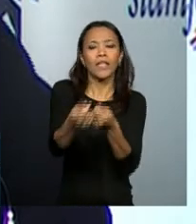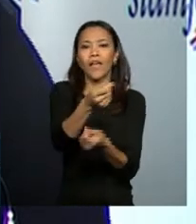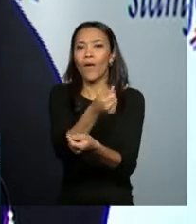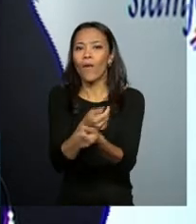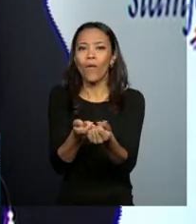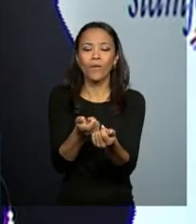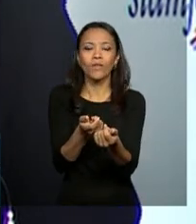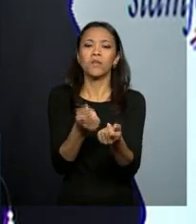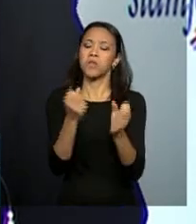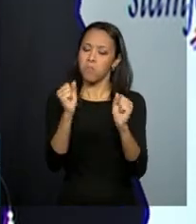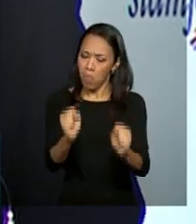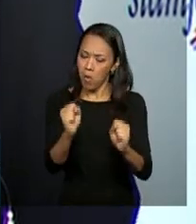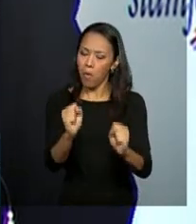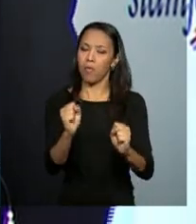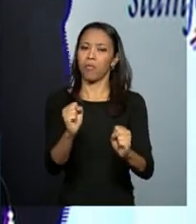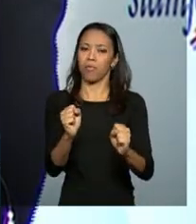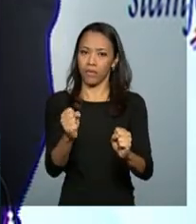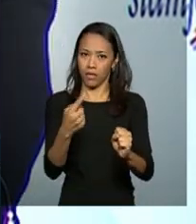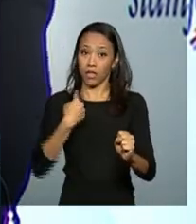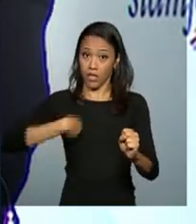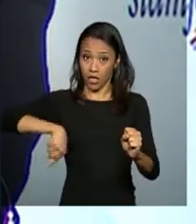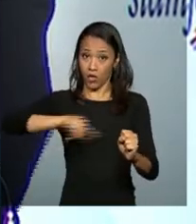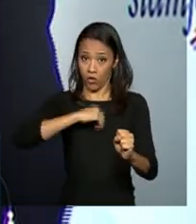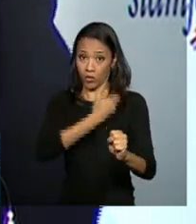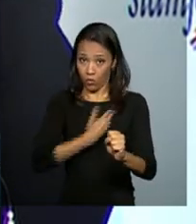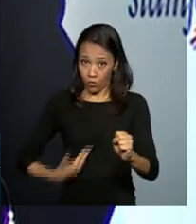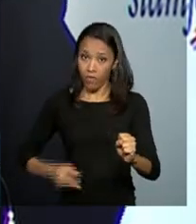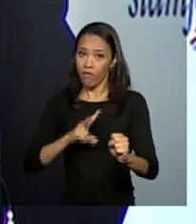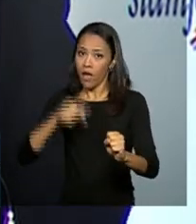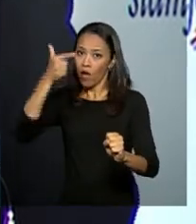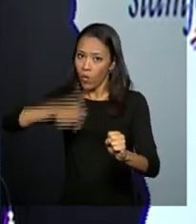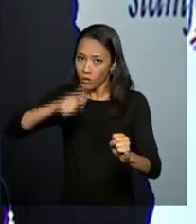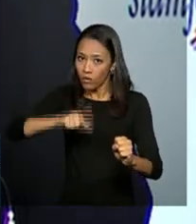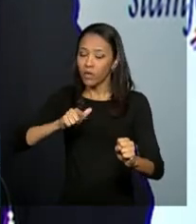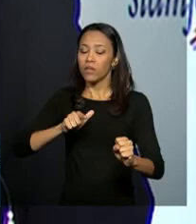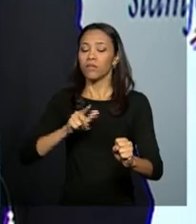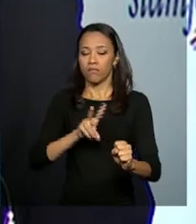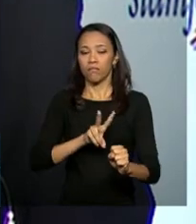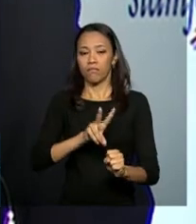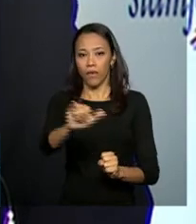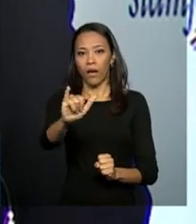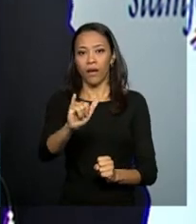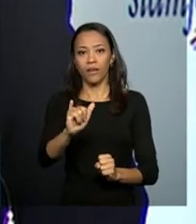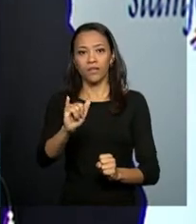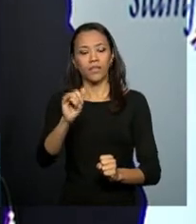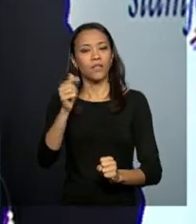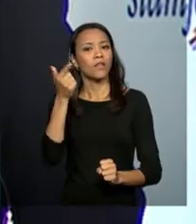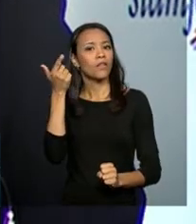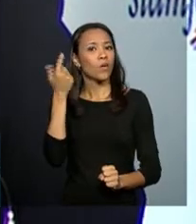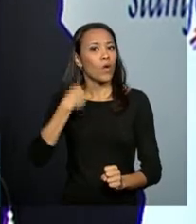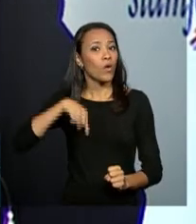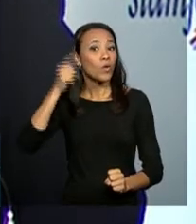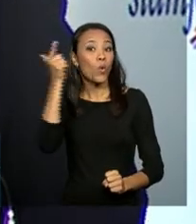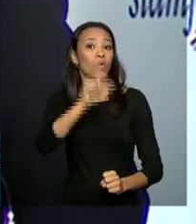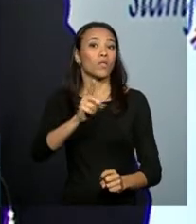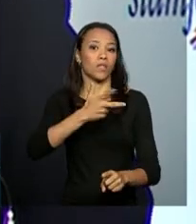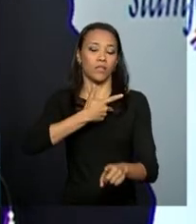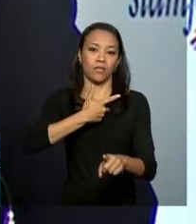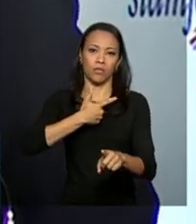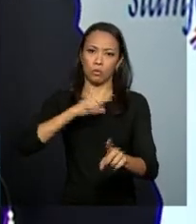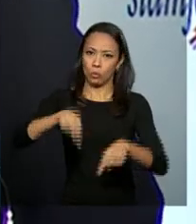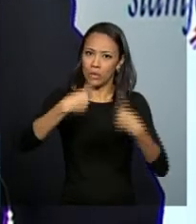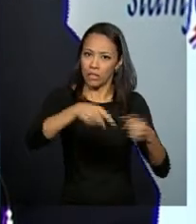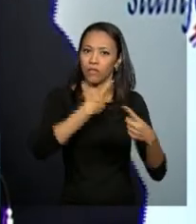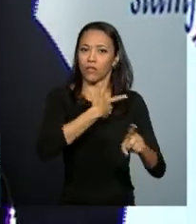E podem contar que nós iremos juntos, mais uma vez, superar os desafios que temos